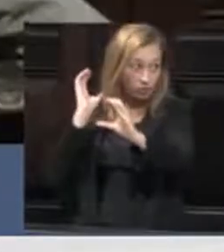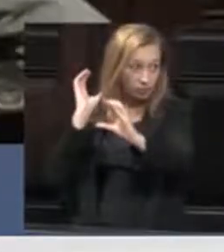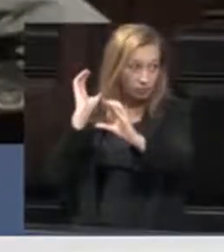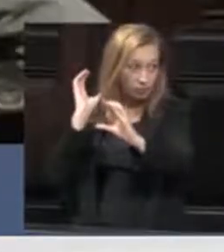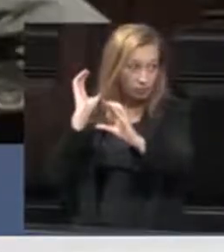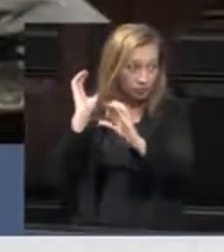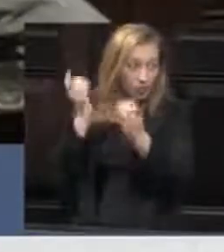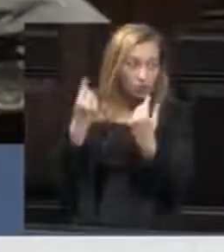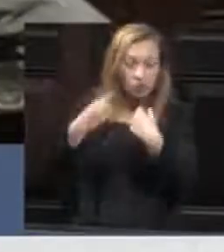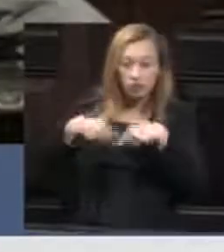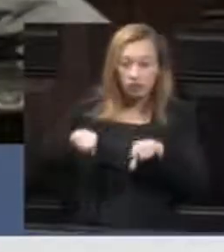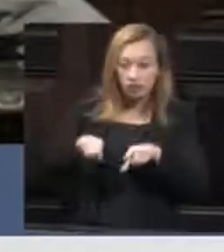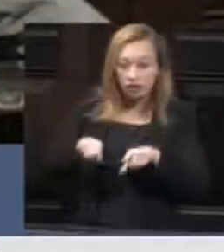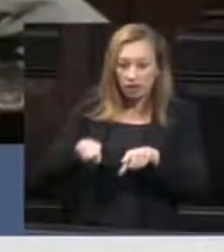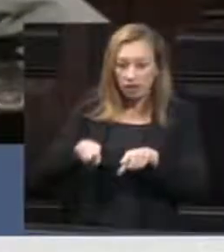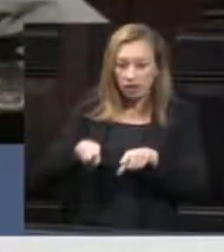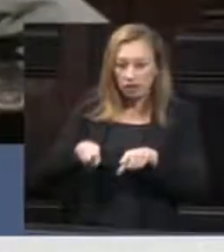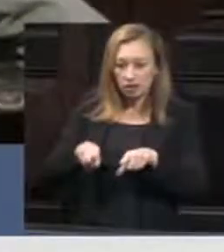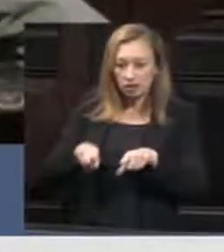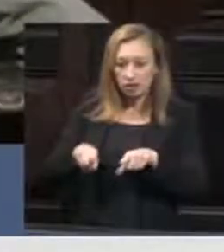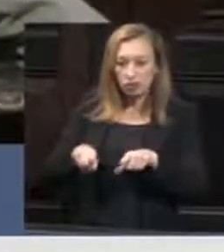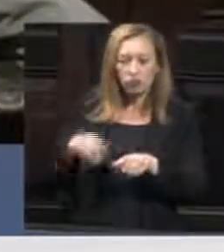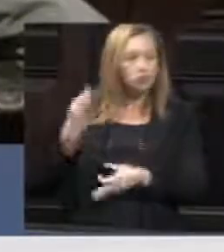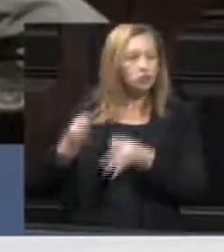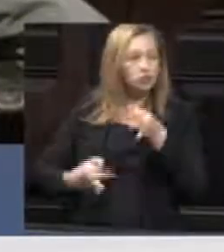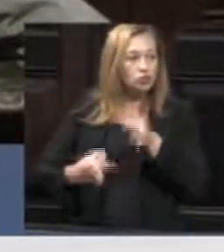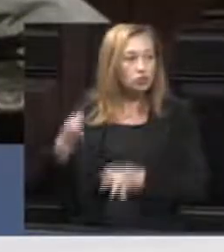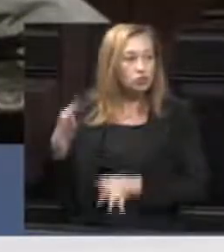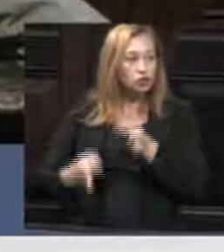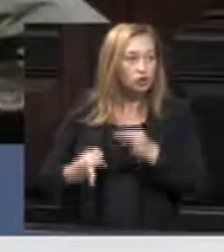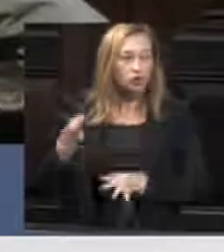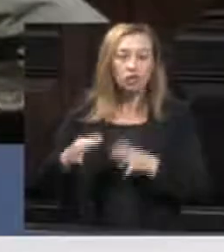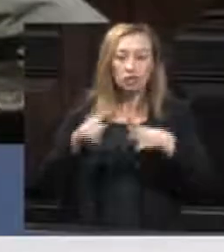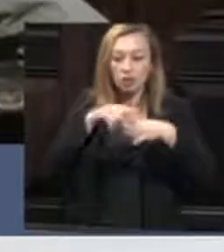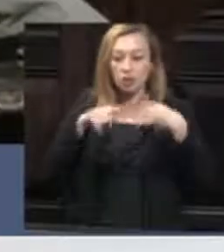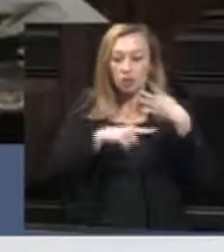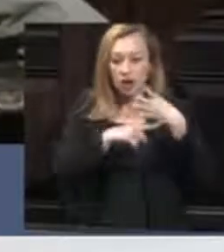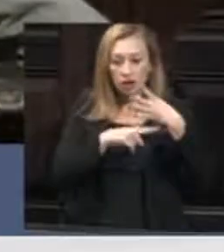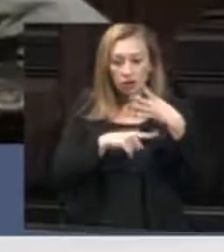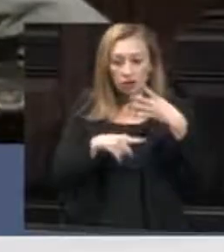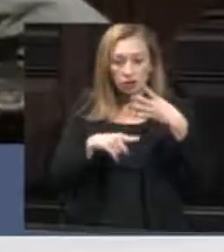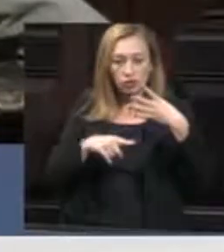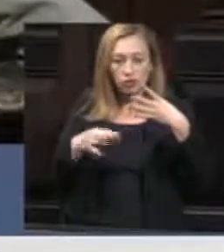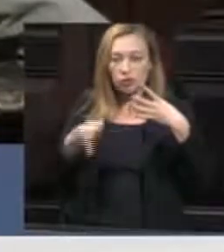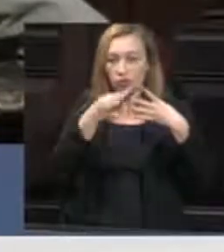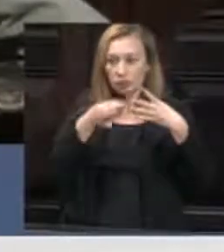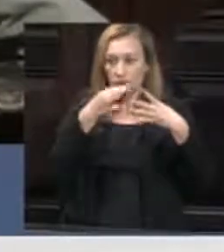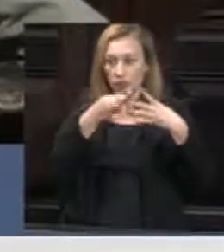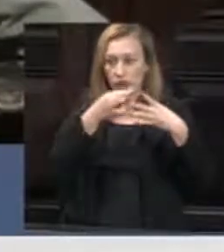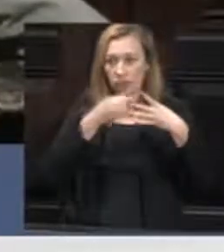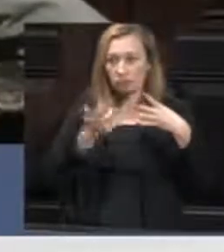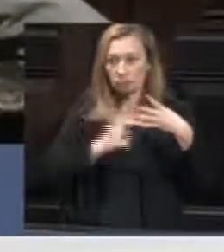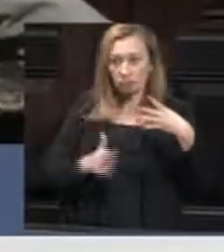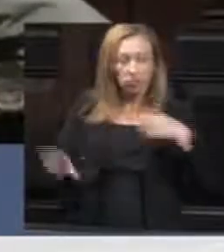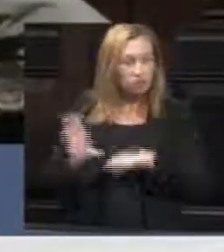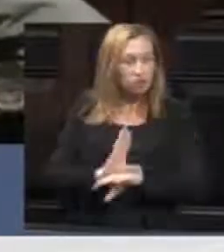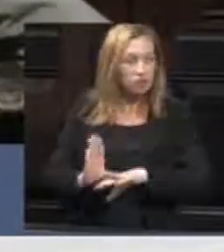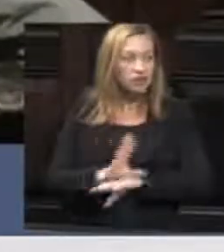contrariando o viés de um juiz, tem 4 razões de inconstitucionalidade. Mas quem ia decidir se